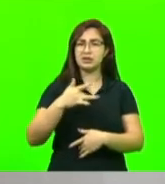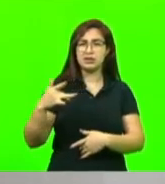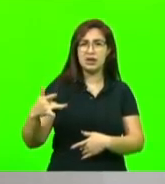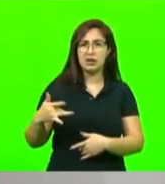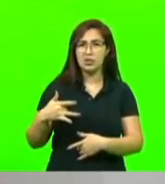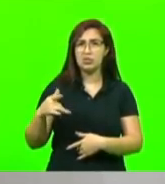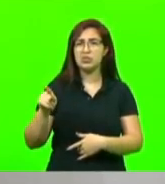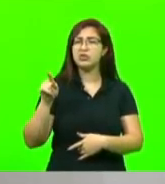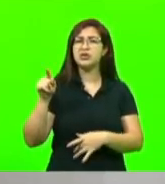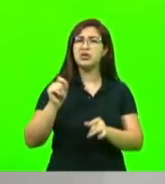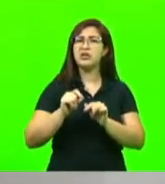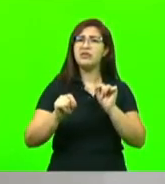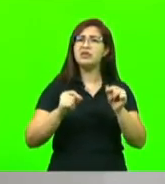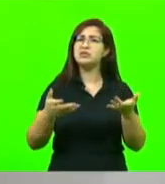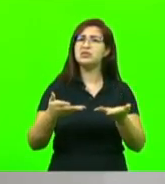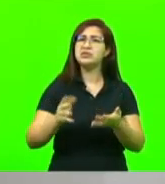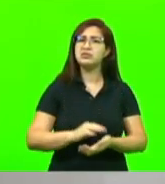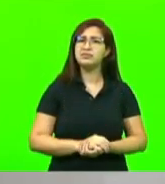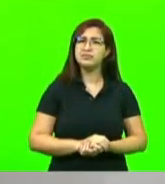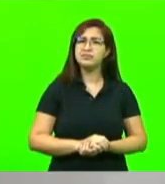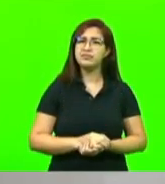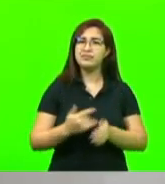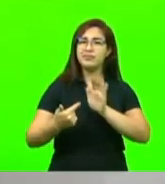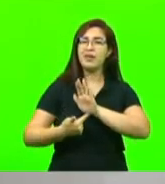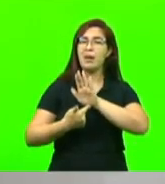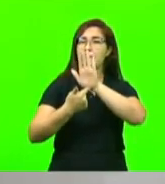ele faz agora? Ele posta